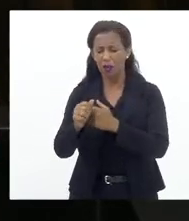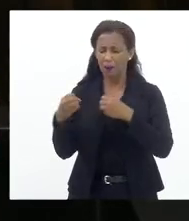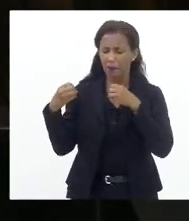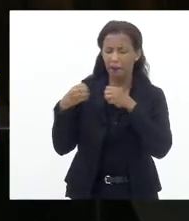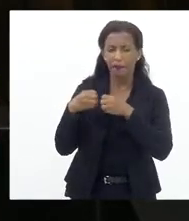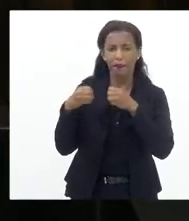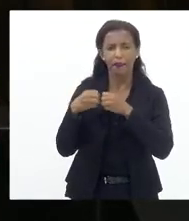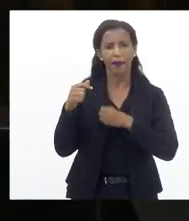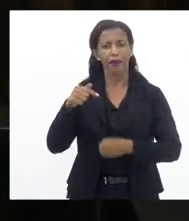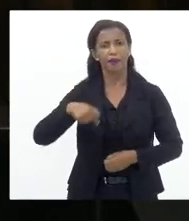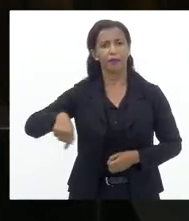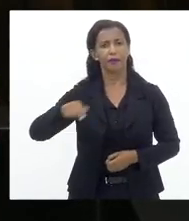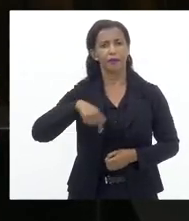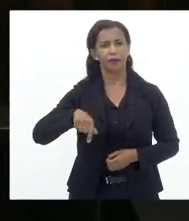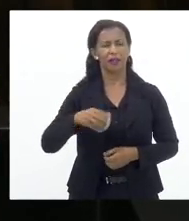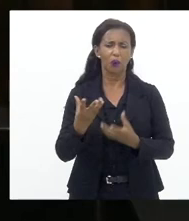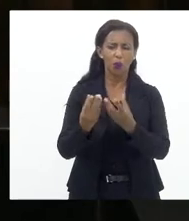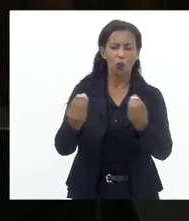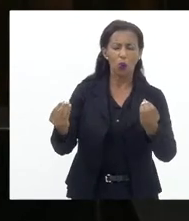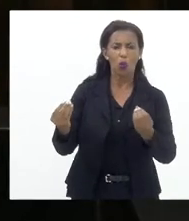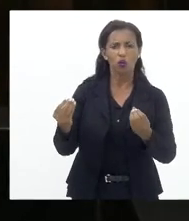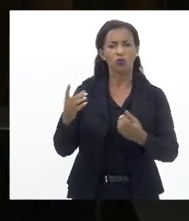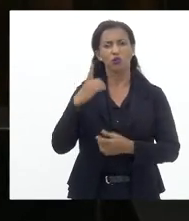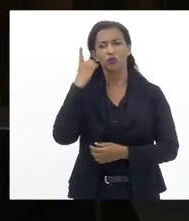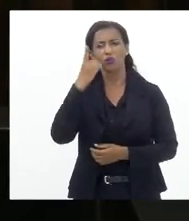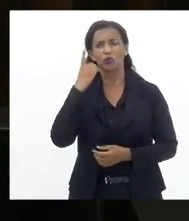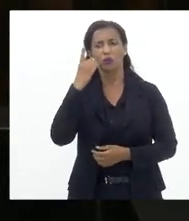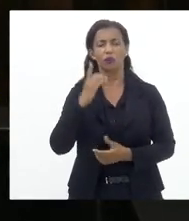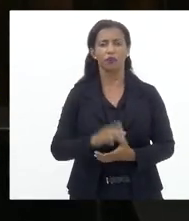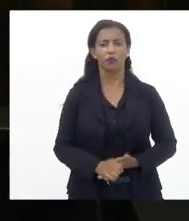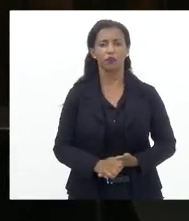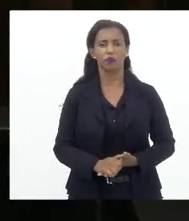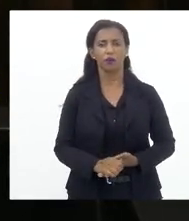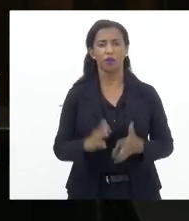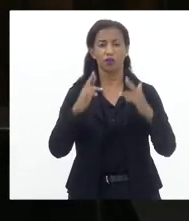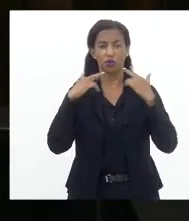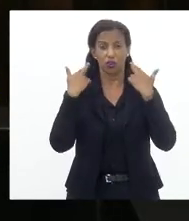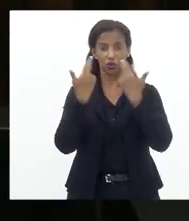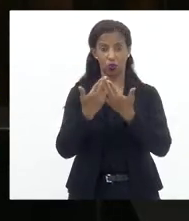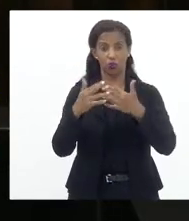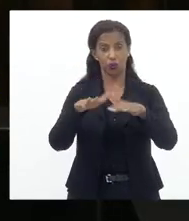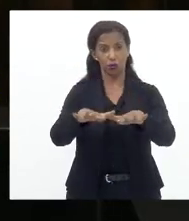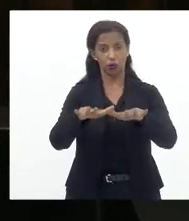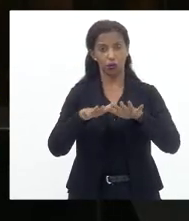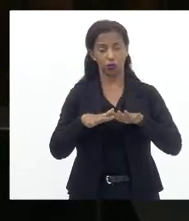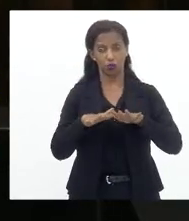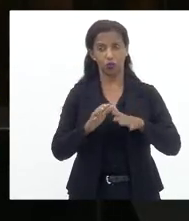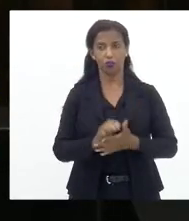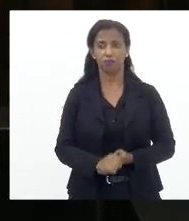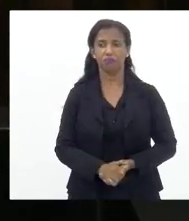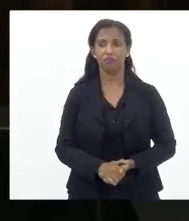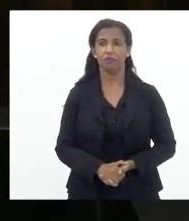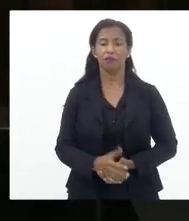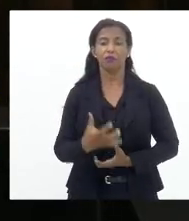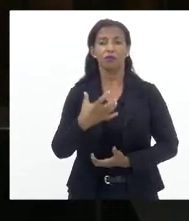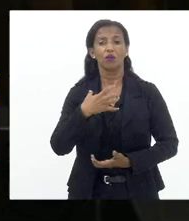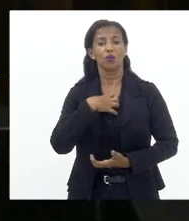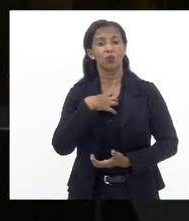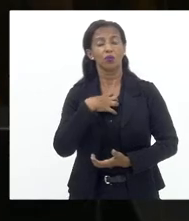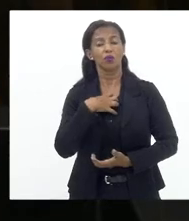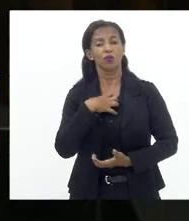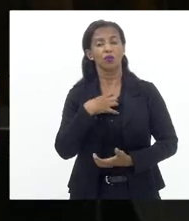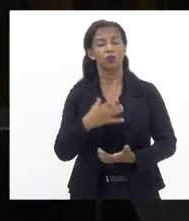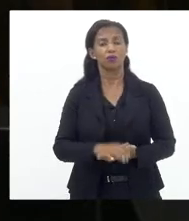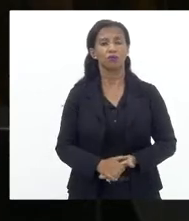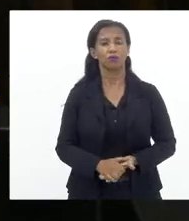aqui o pleito de multi deputados durante a sessão ordinária no sentido de requerer